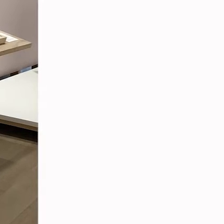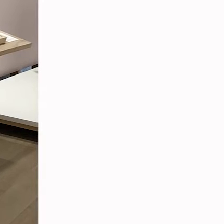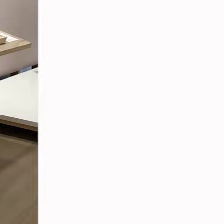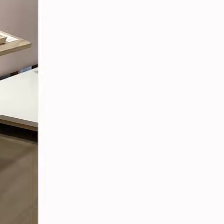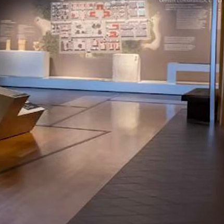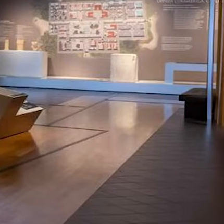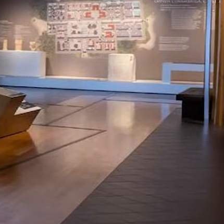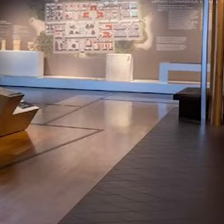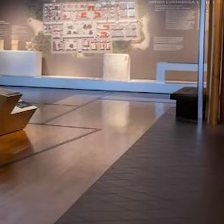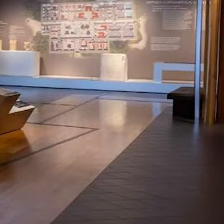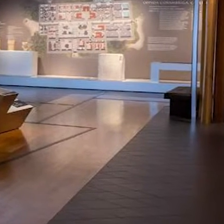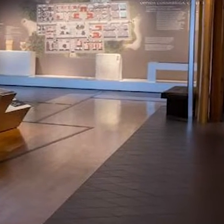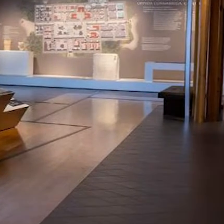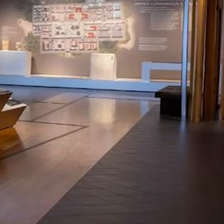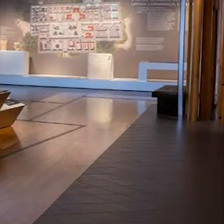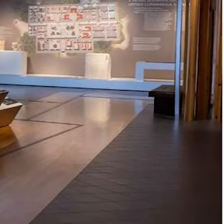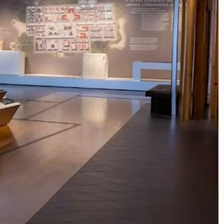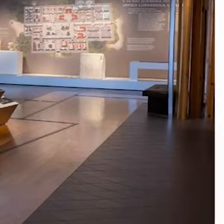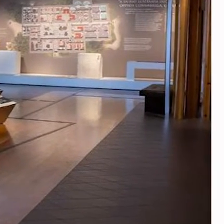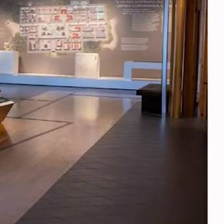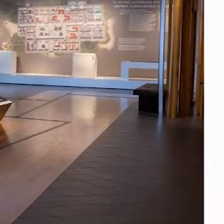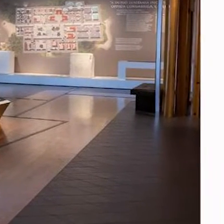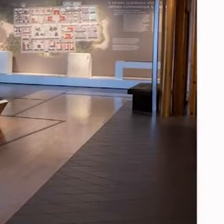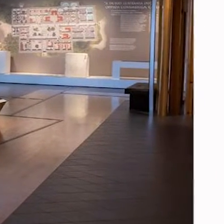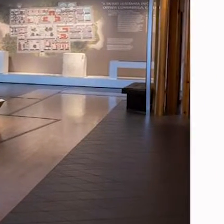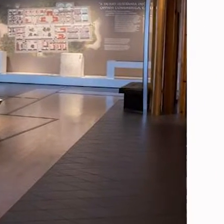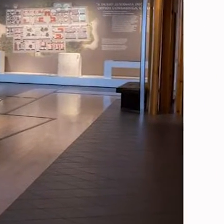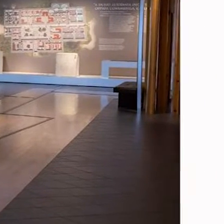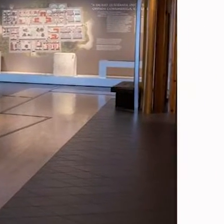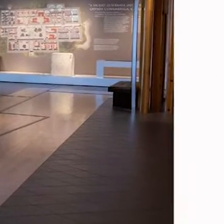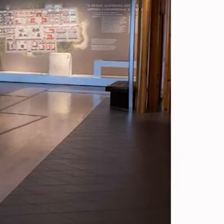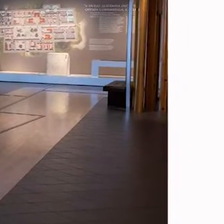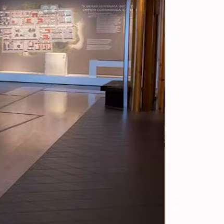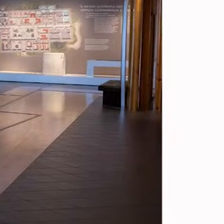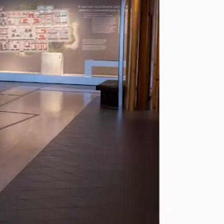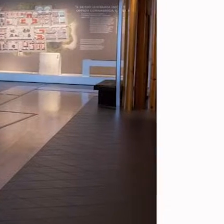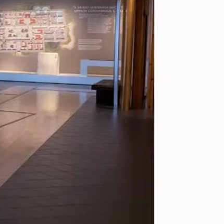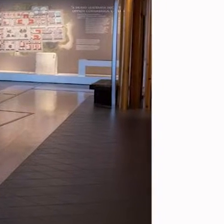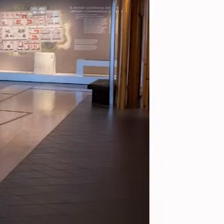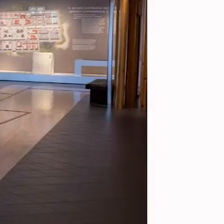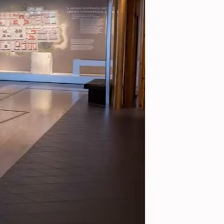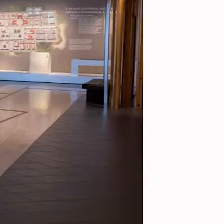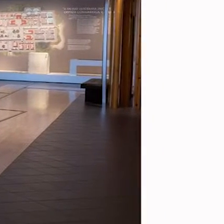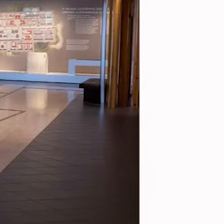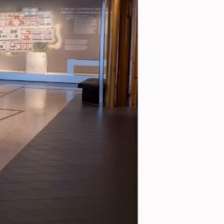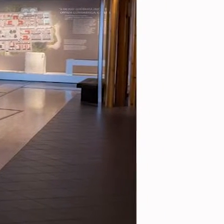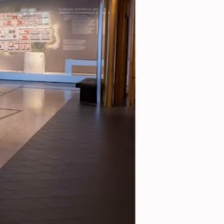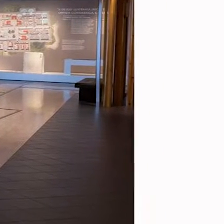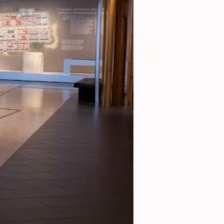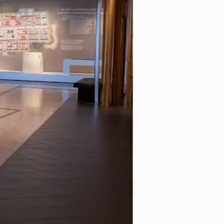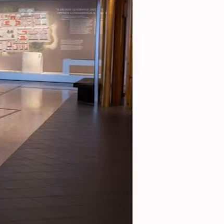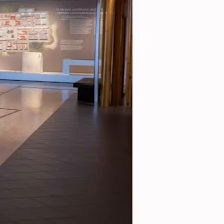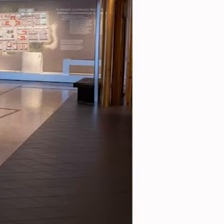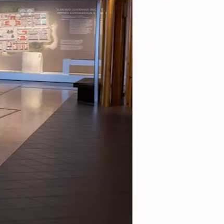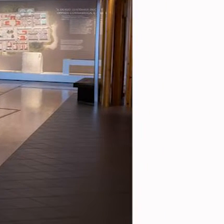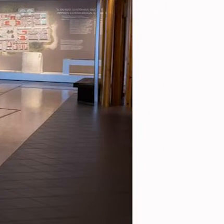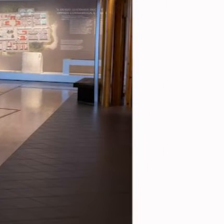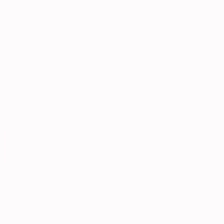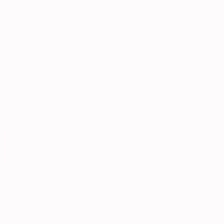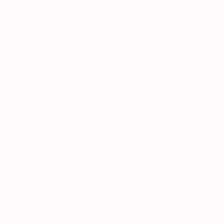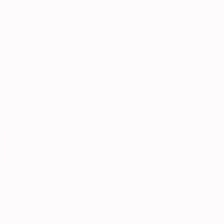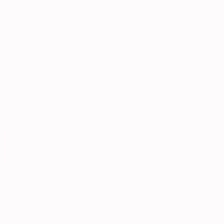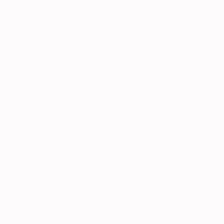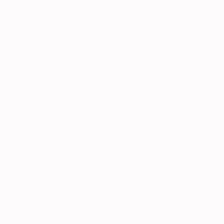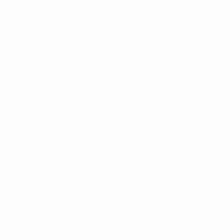fotos, papéis e um fone de ouvidos. Há um imenso painel com desenho de árvores e folhagens e de animais pré-históricos, e